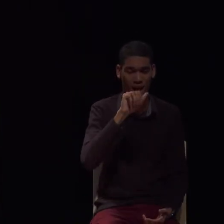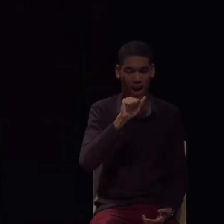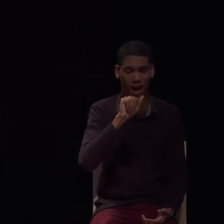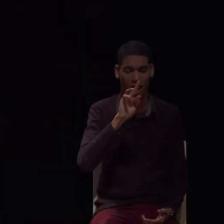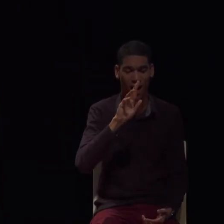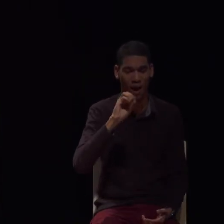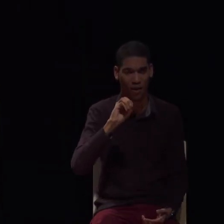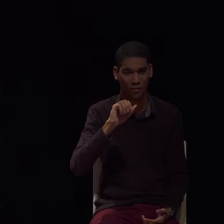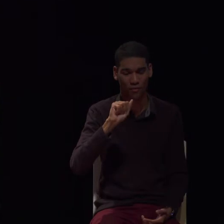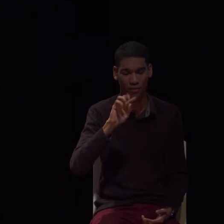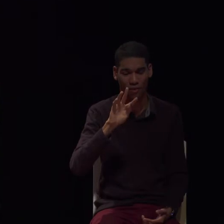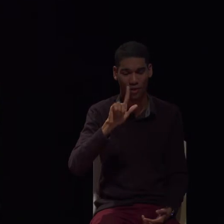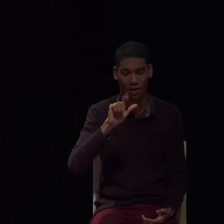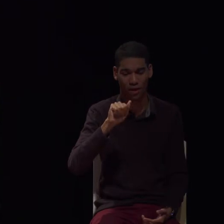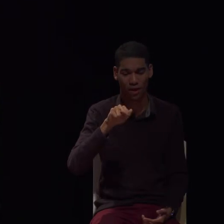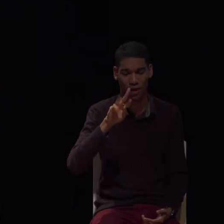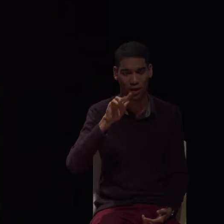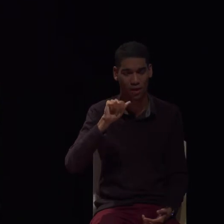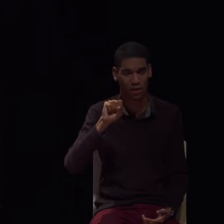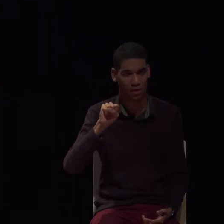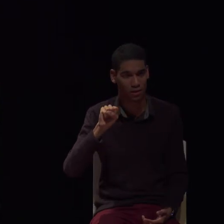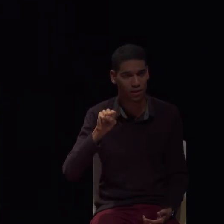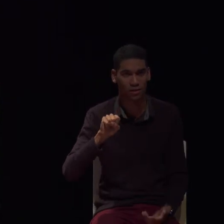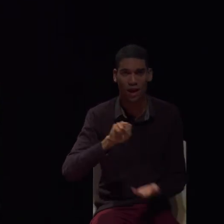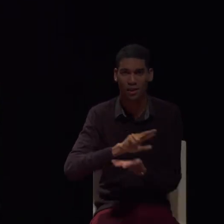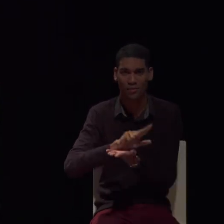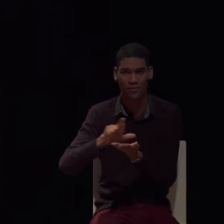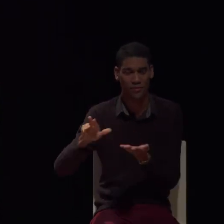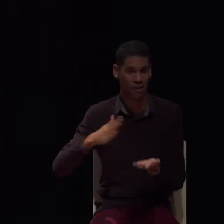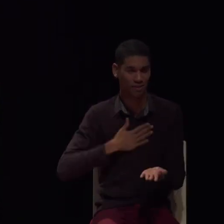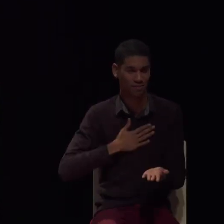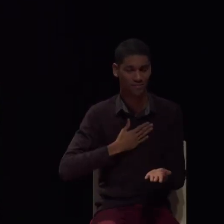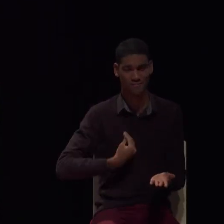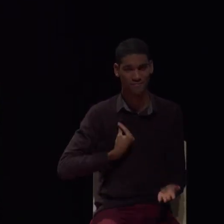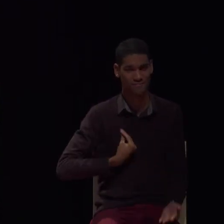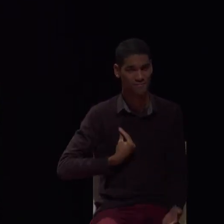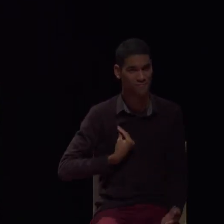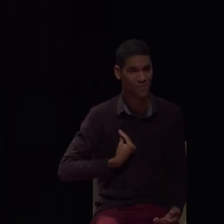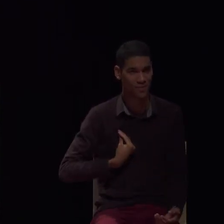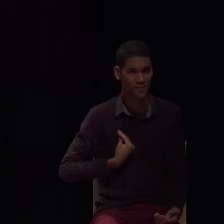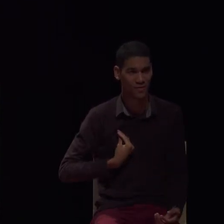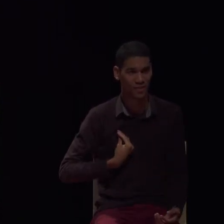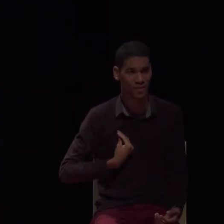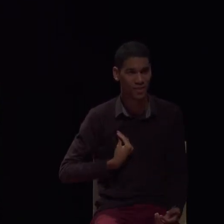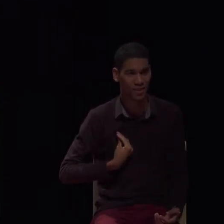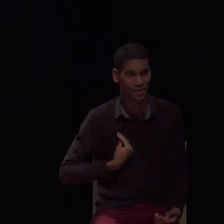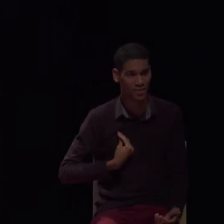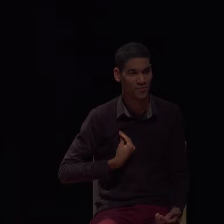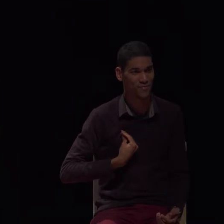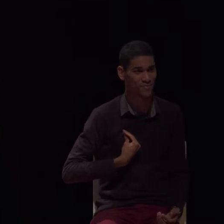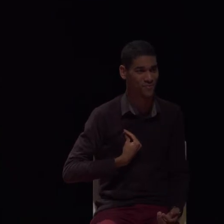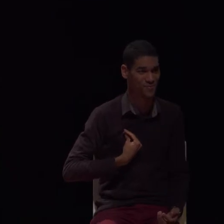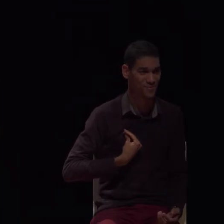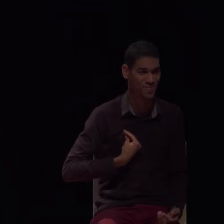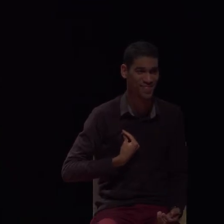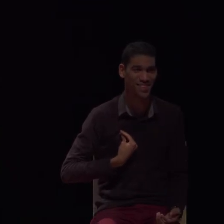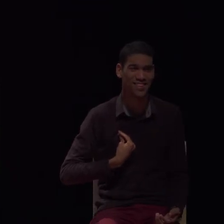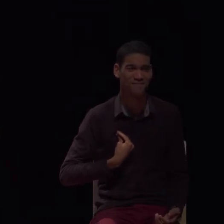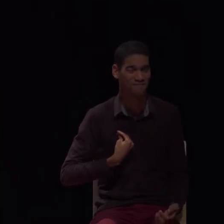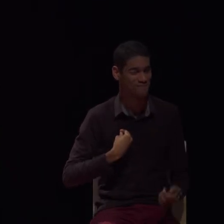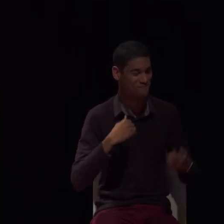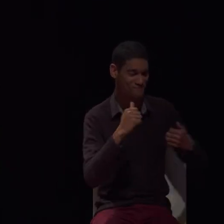são várias na minha vida eu desde 2004 é